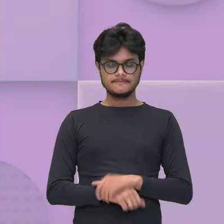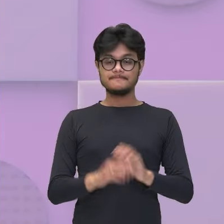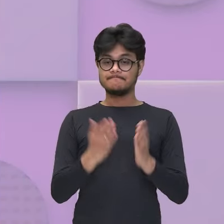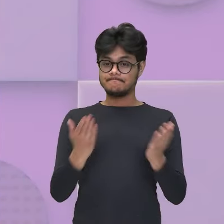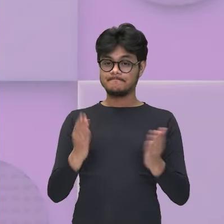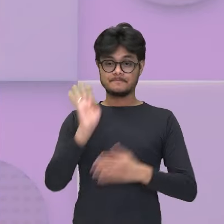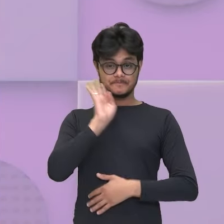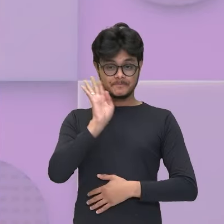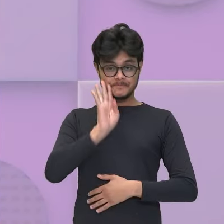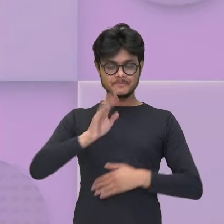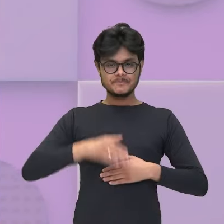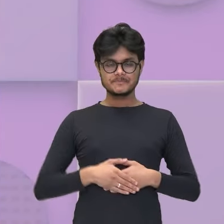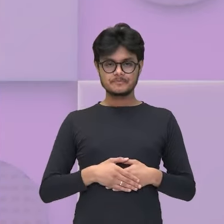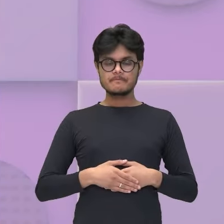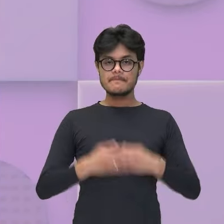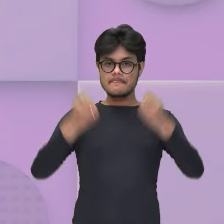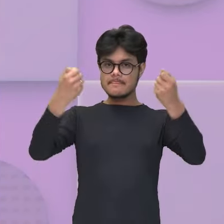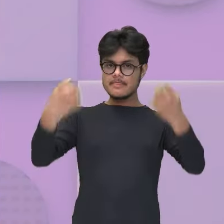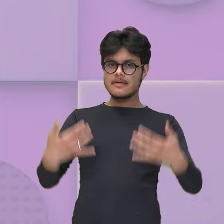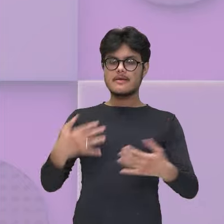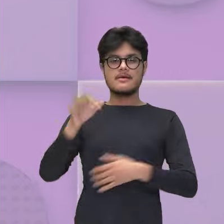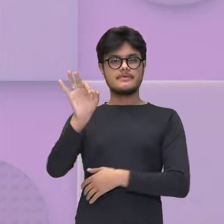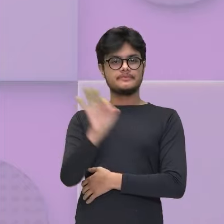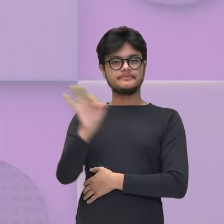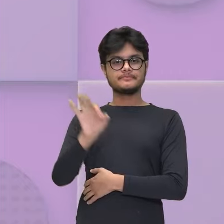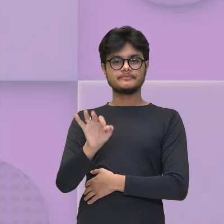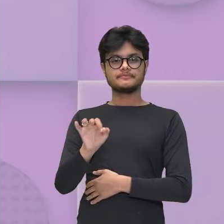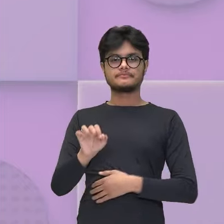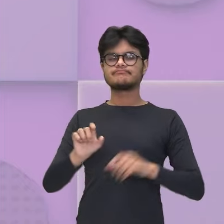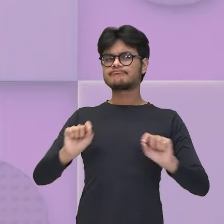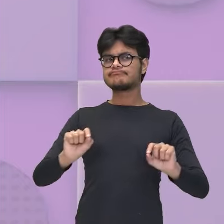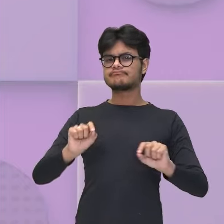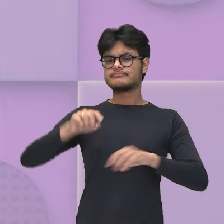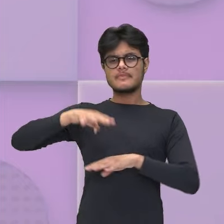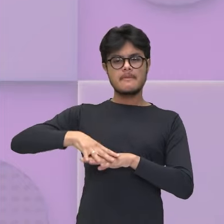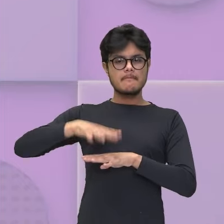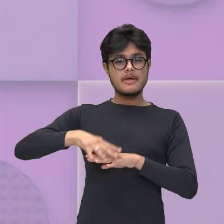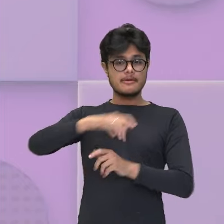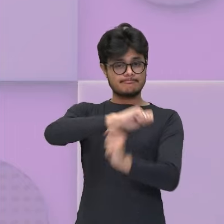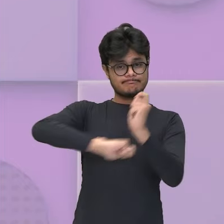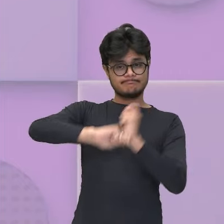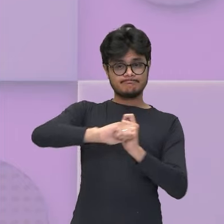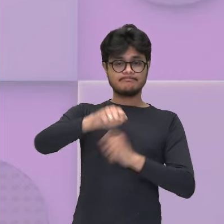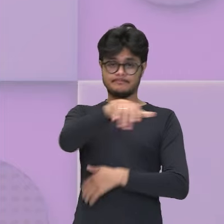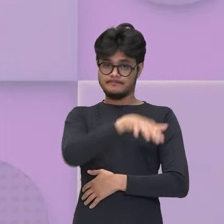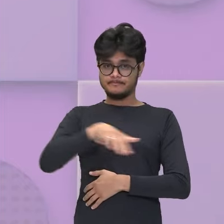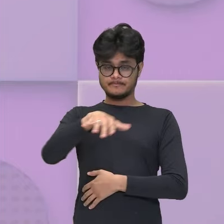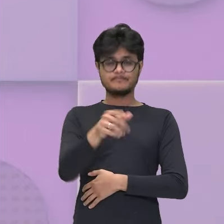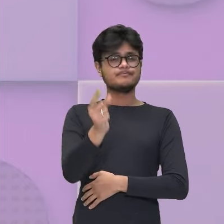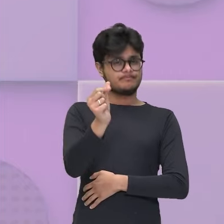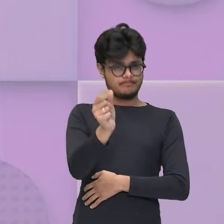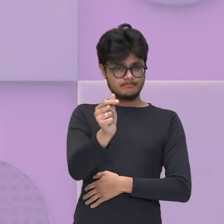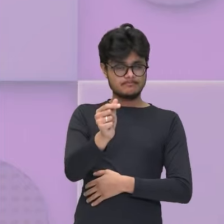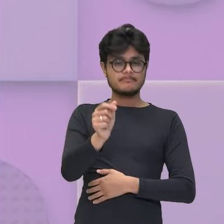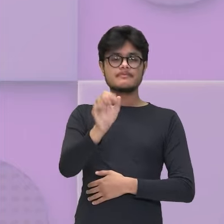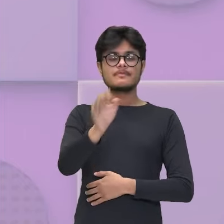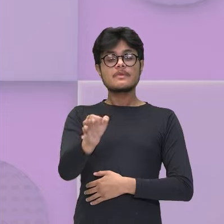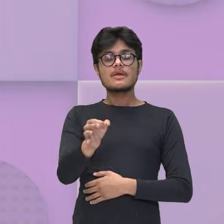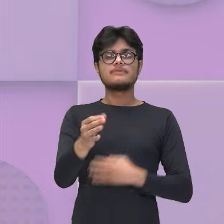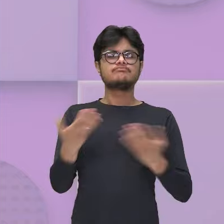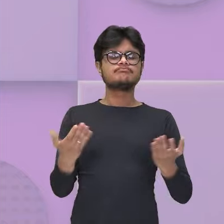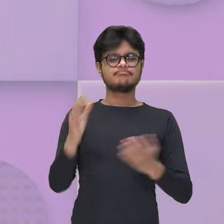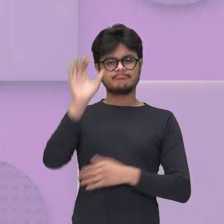Muito bem, então vamos falar de matemática financeira, educação financeira. Vamos trabalhar com